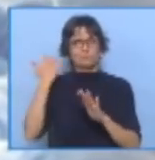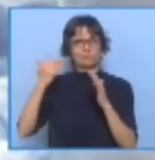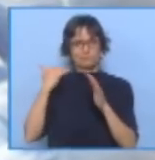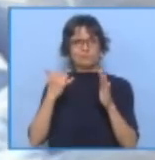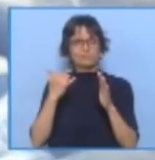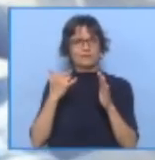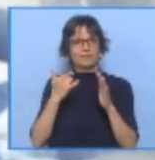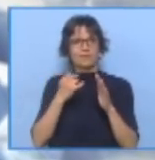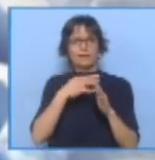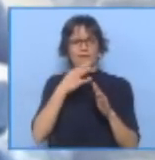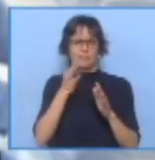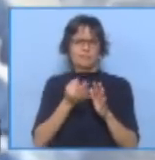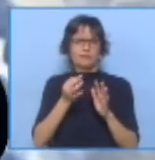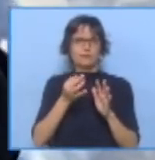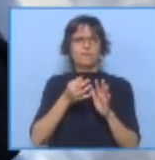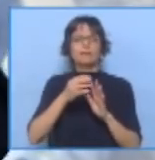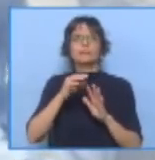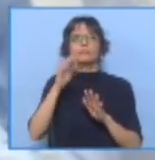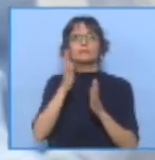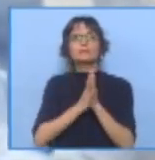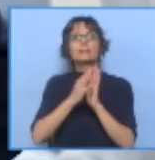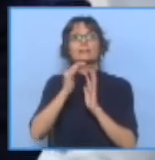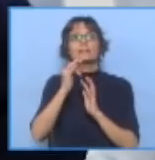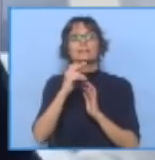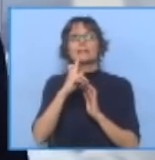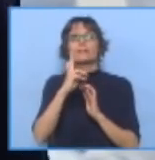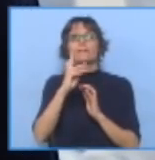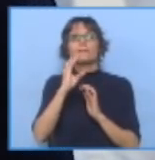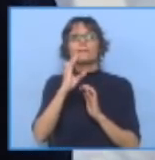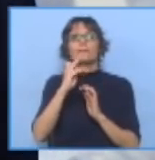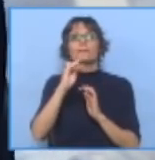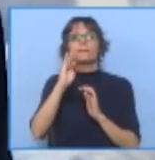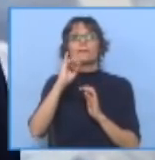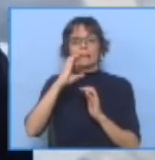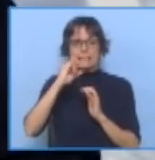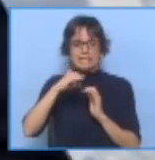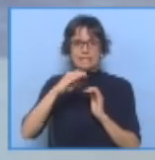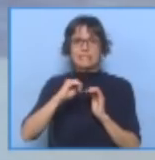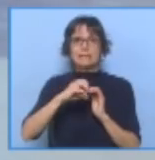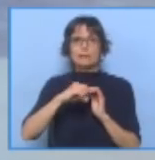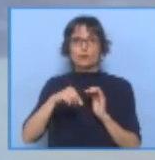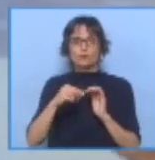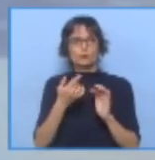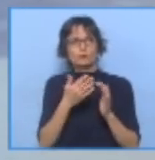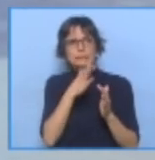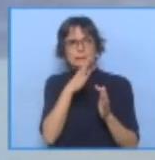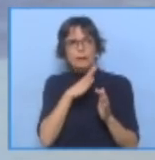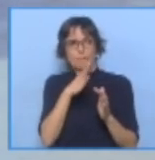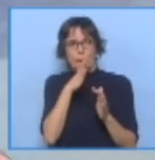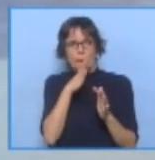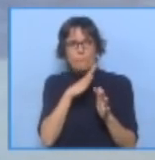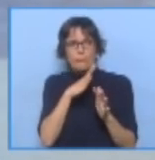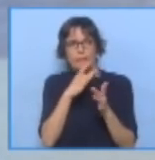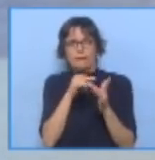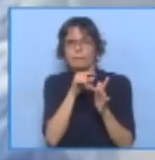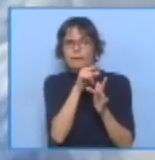esta possibilidade, pelo menos tinha este desejo ele, de trazer para a fé cristã, enfim,